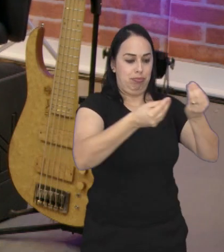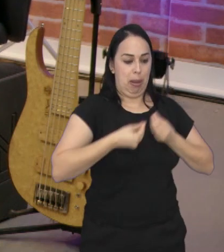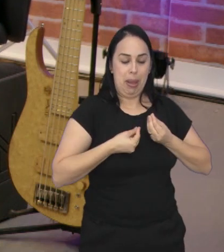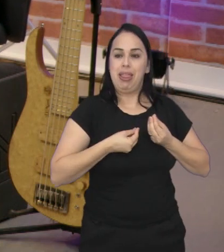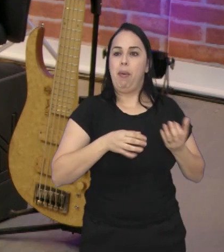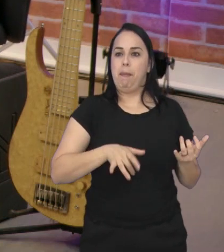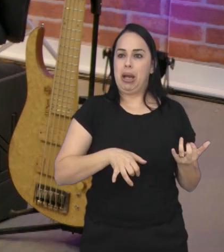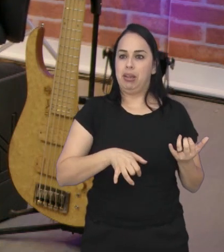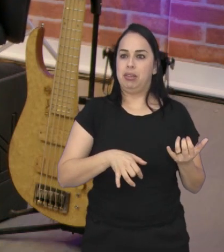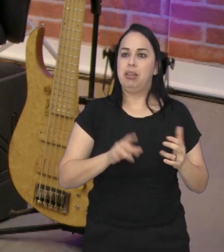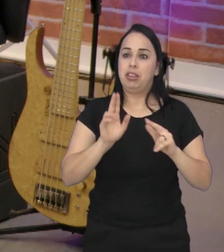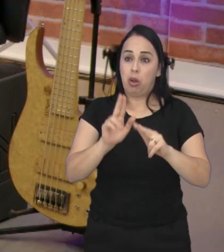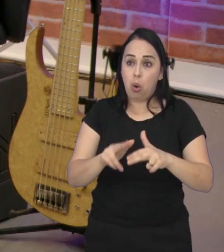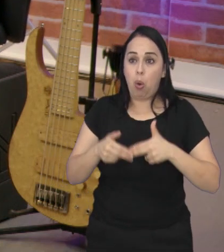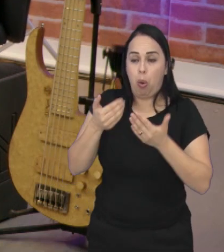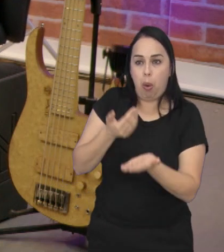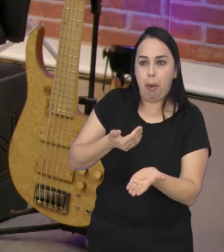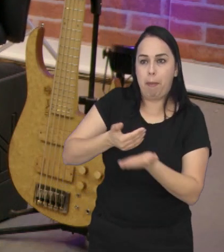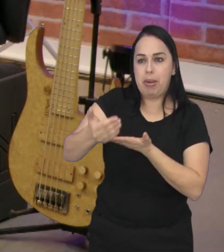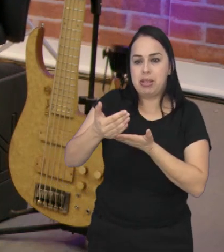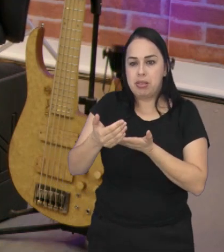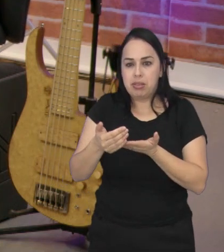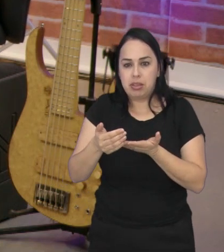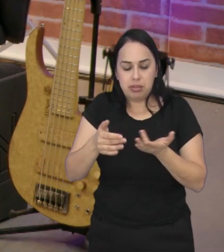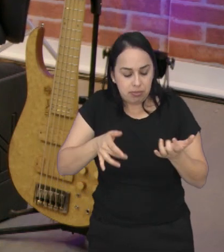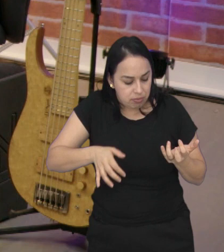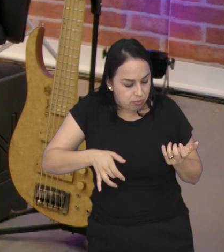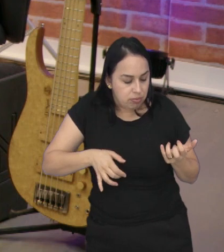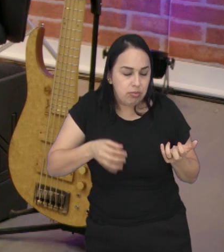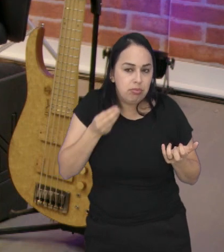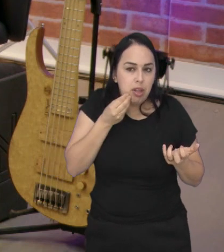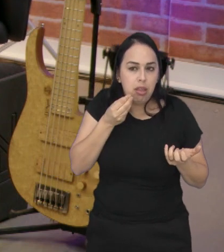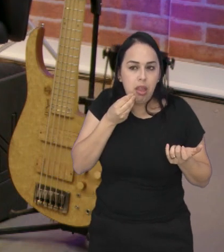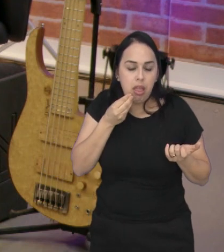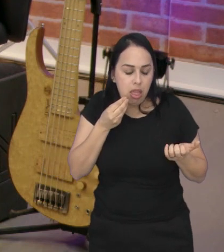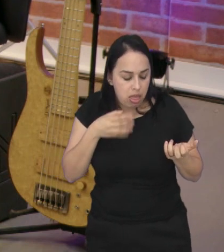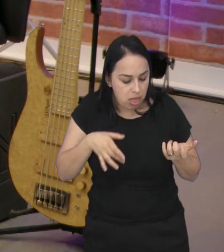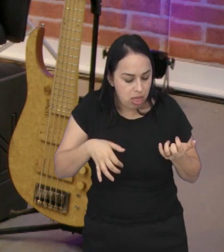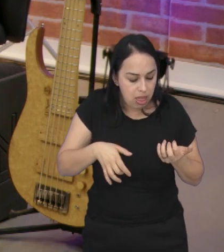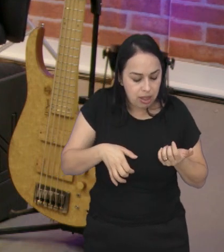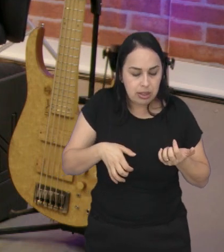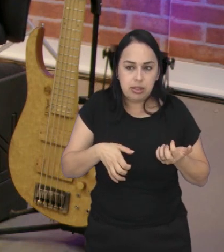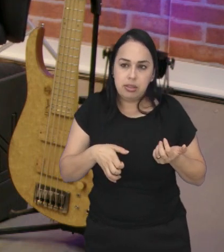coisa de querer vencer o desafio. Comecei a mexer ali com o instrumento,